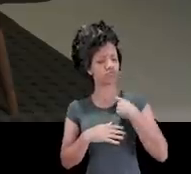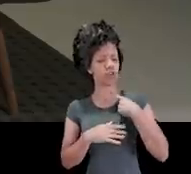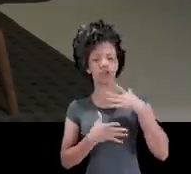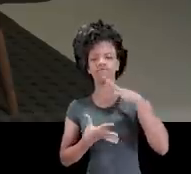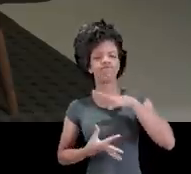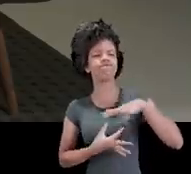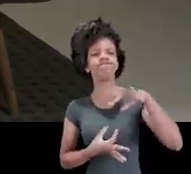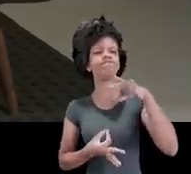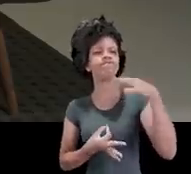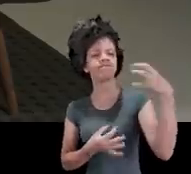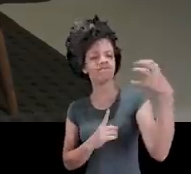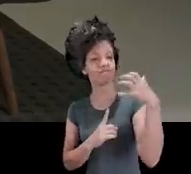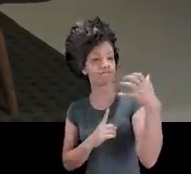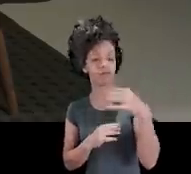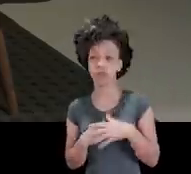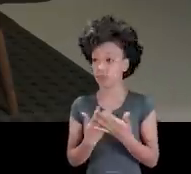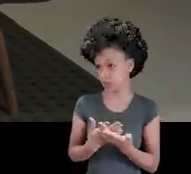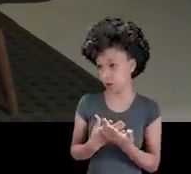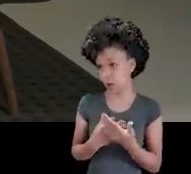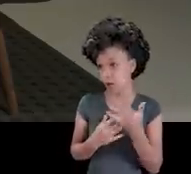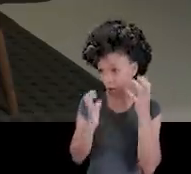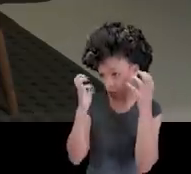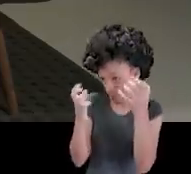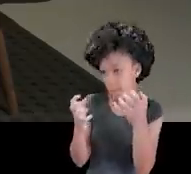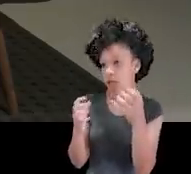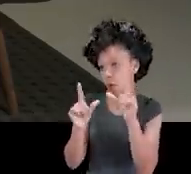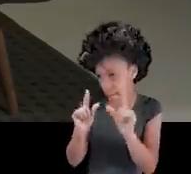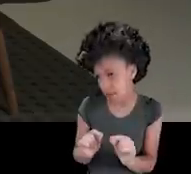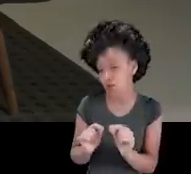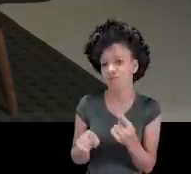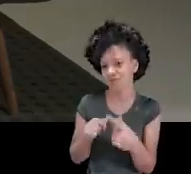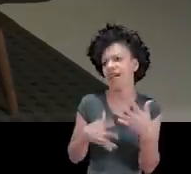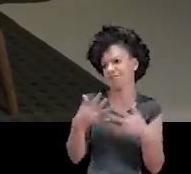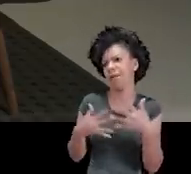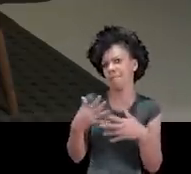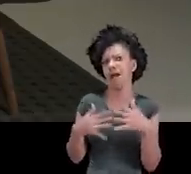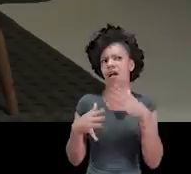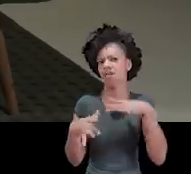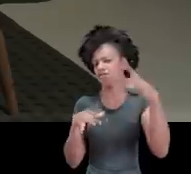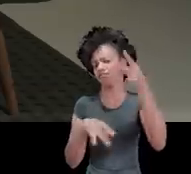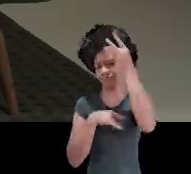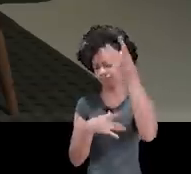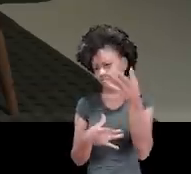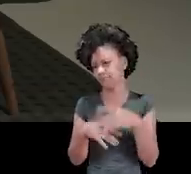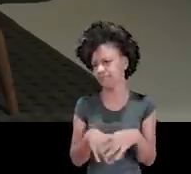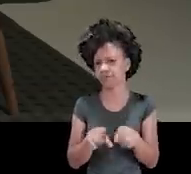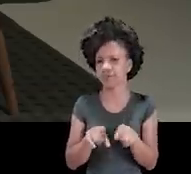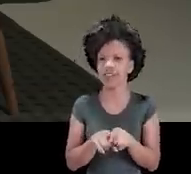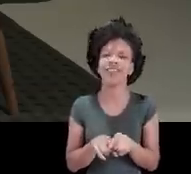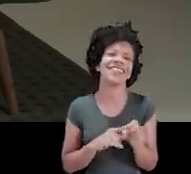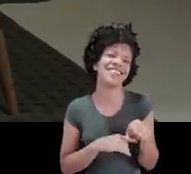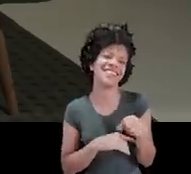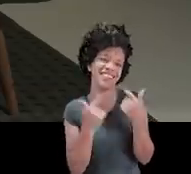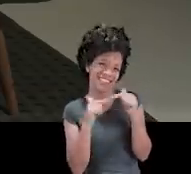né? Quanto menos cabelo, melhor para captar, né? Exato. Cabelo atrapalha, né? Tá aqui... Atrapalha. Eu não sei se o meu cabelo atrapalha.